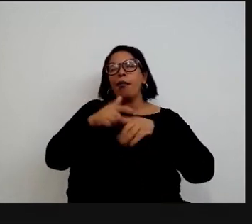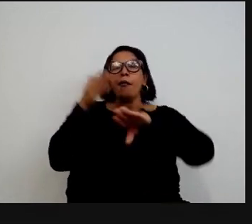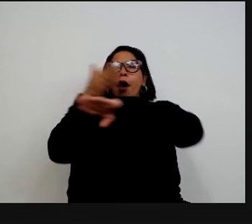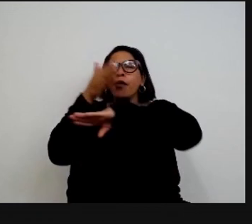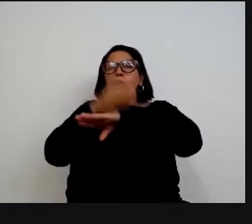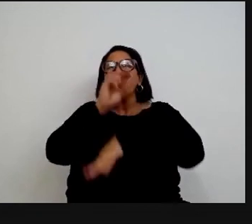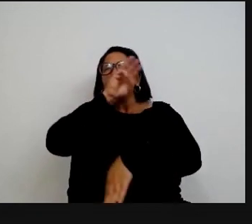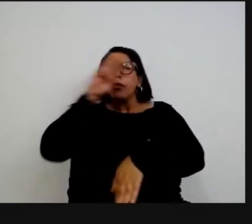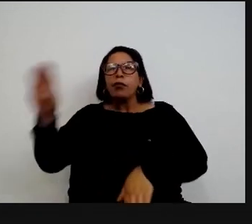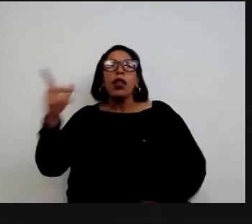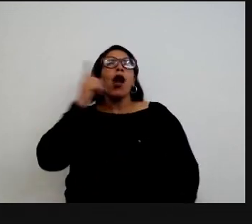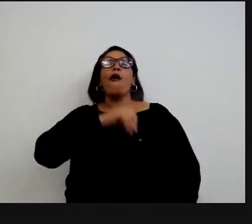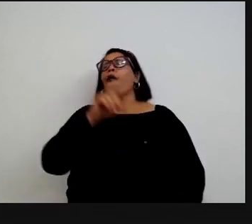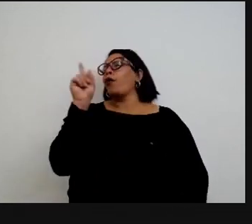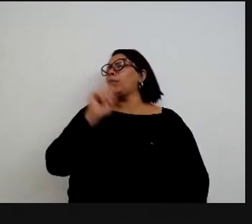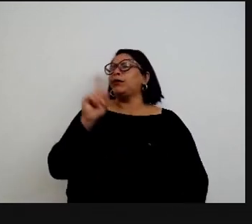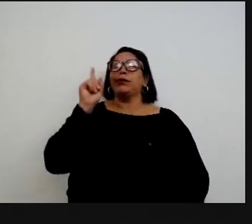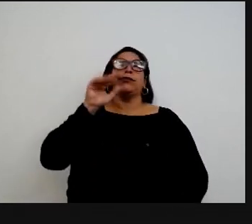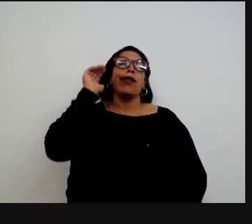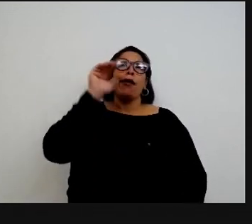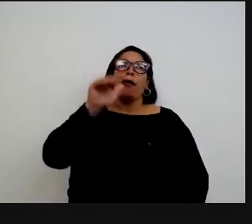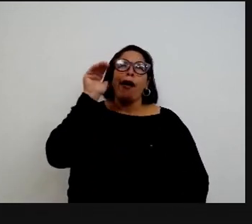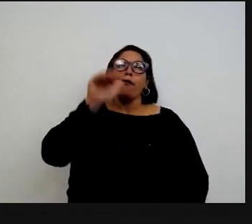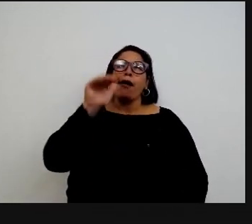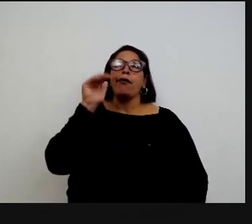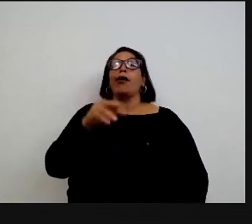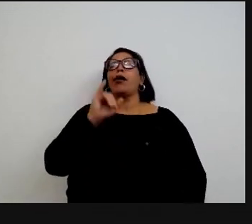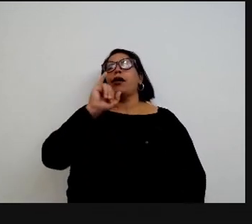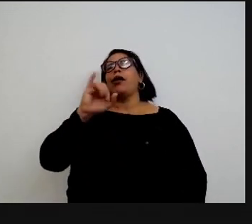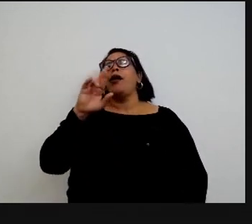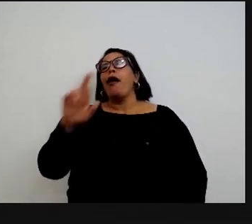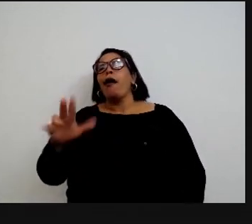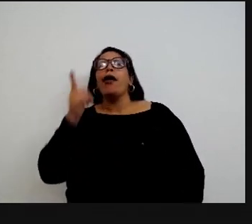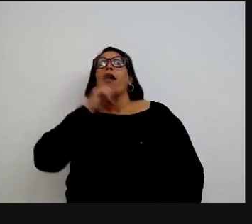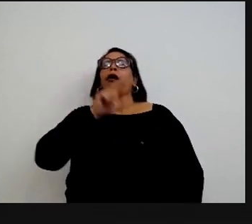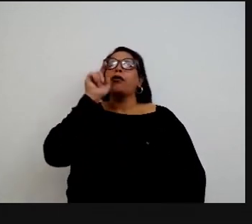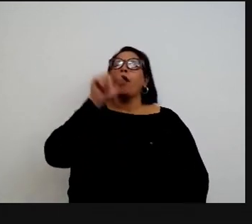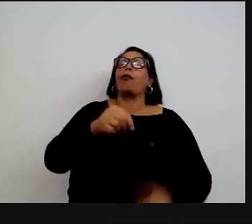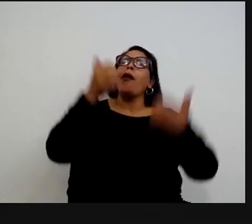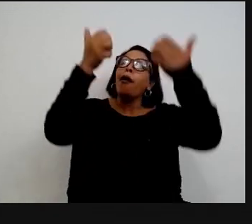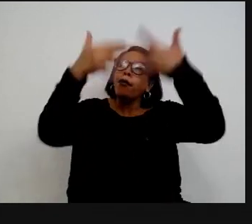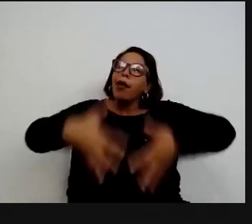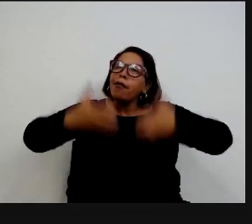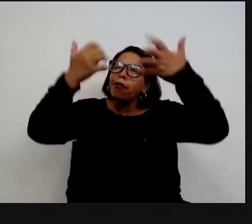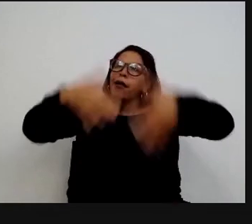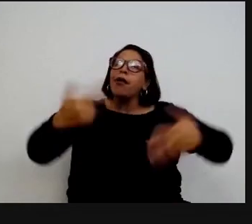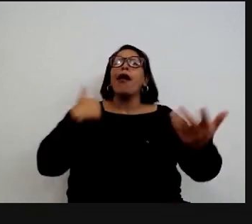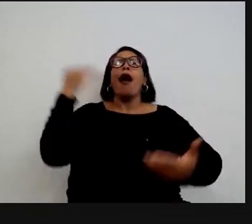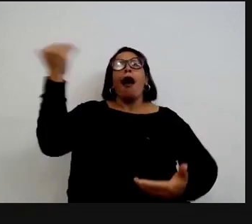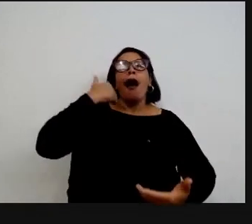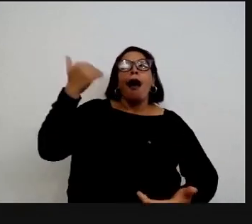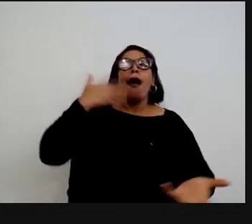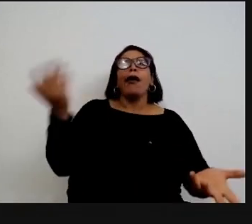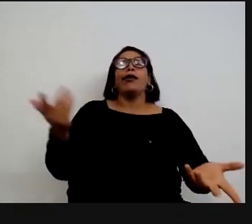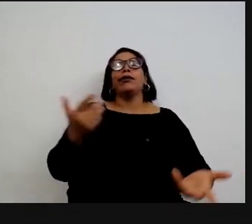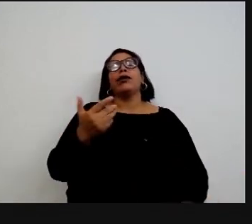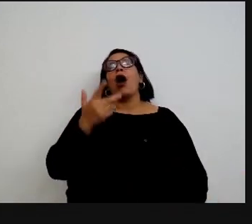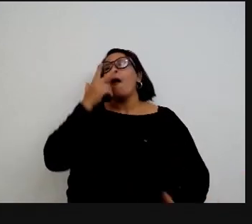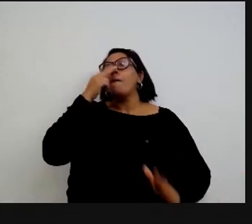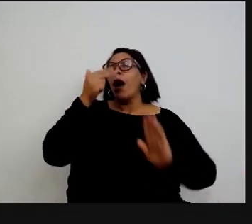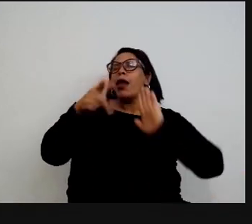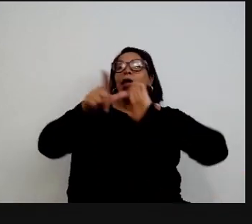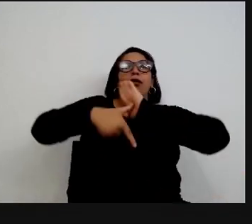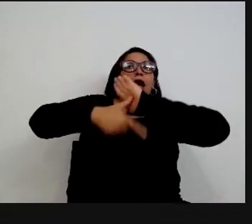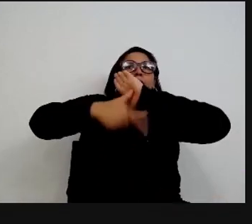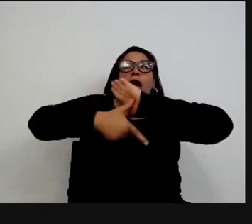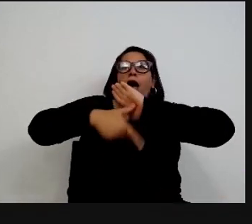consigo resolver meu problema. Eu vou lá na Receita Federal, não tem um auditor para me receber, para me explicar aquela questão. Então, quer dizer, a gente fica para